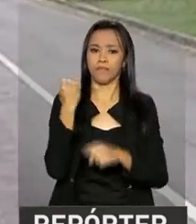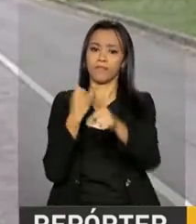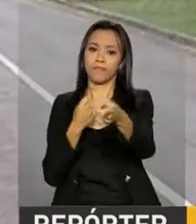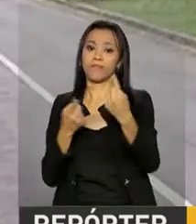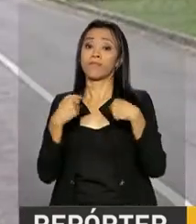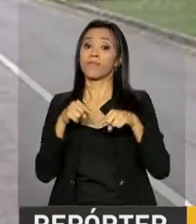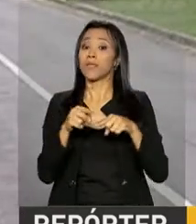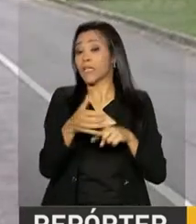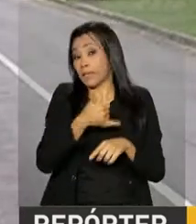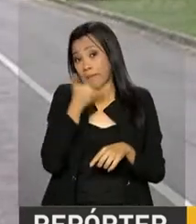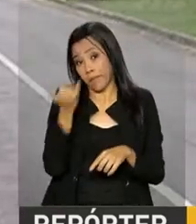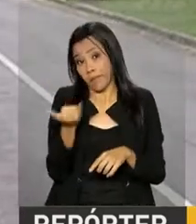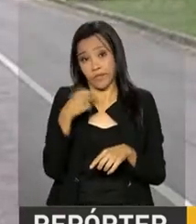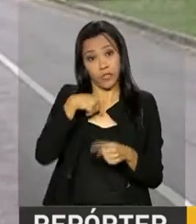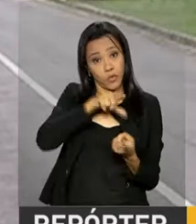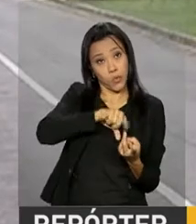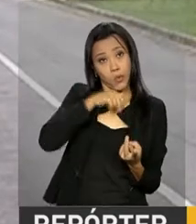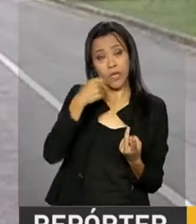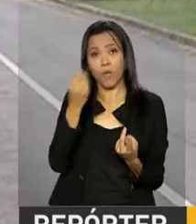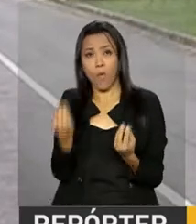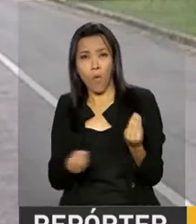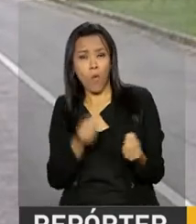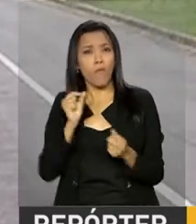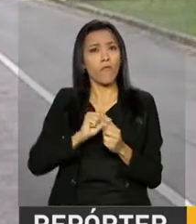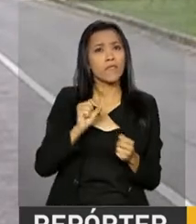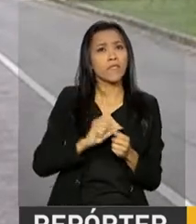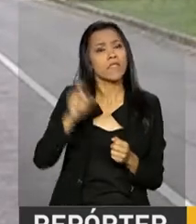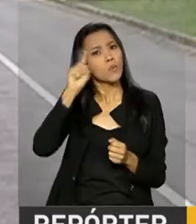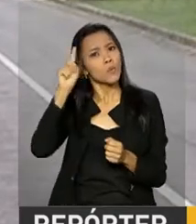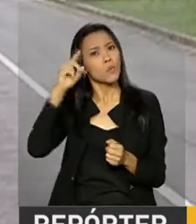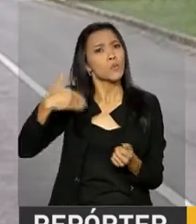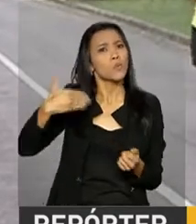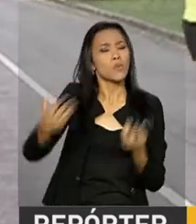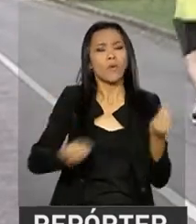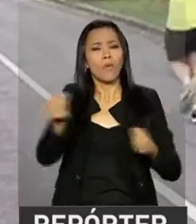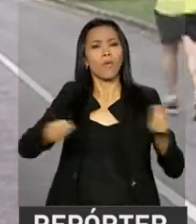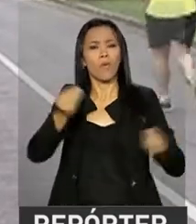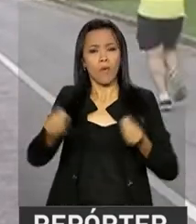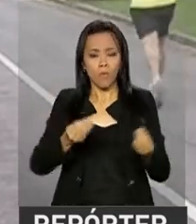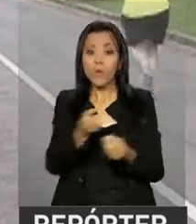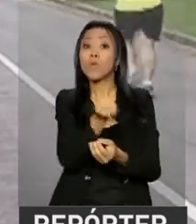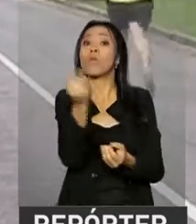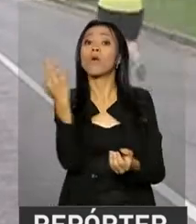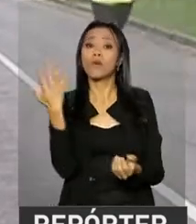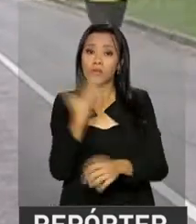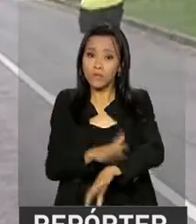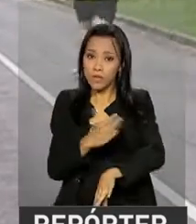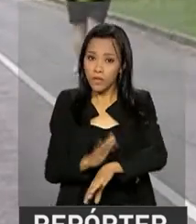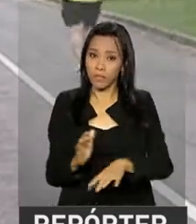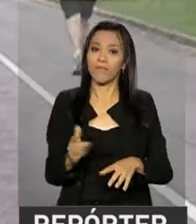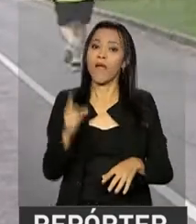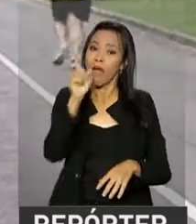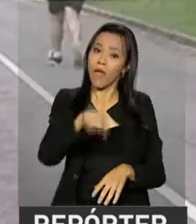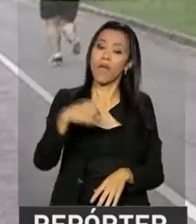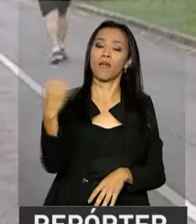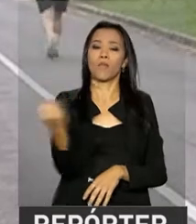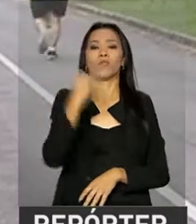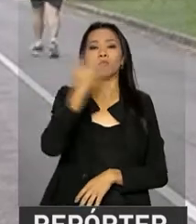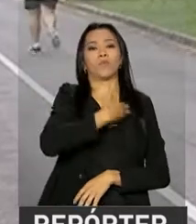de ser uma escolha pessoal saber como com qual freqüência enquanto os brasileiros se exercitam é importante para o poder público